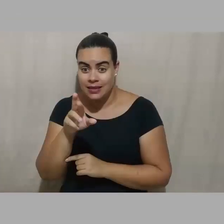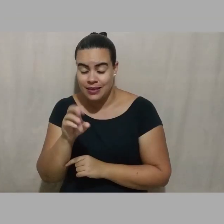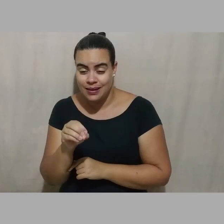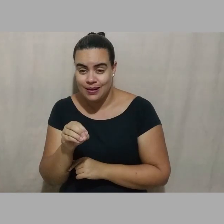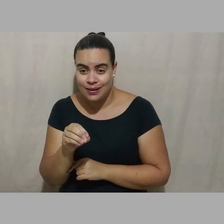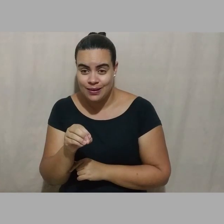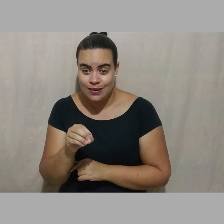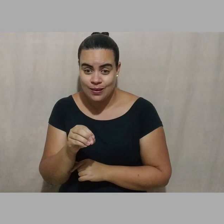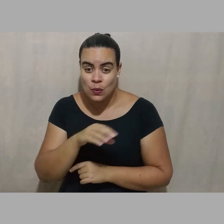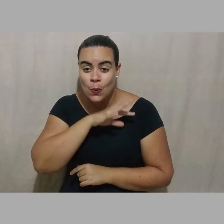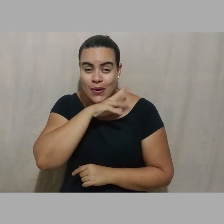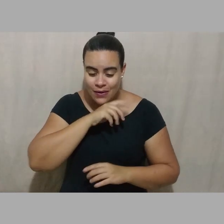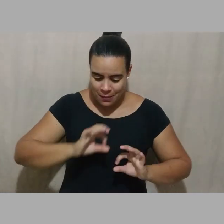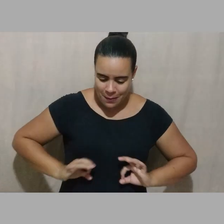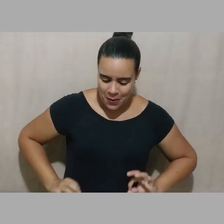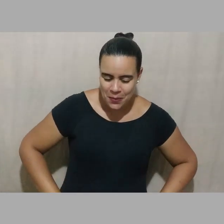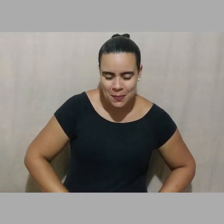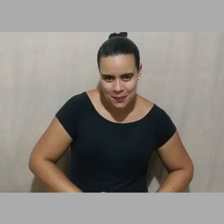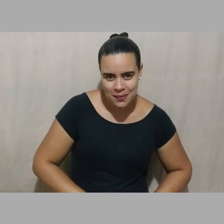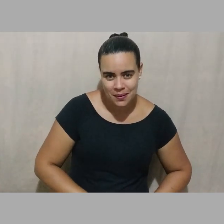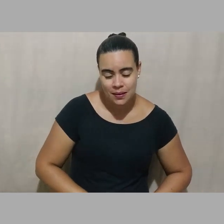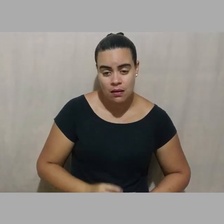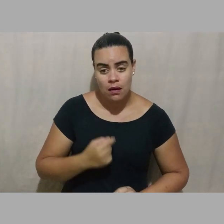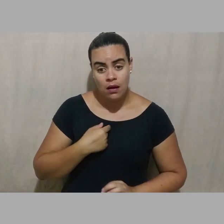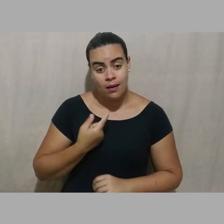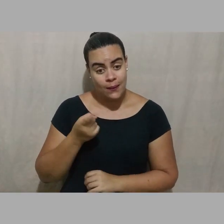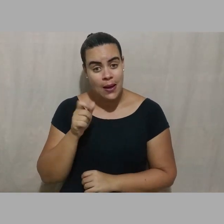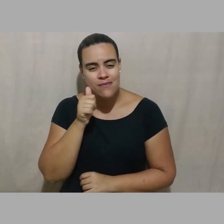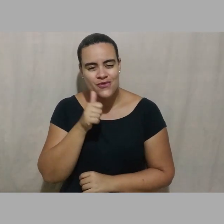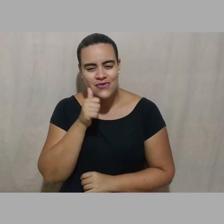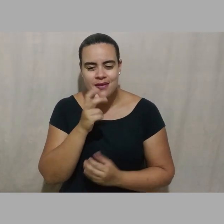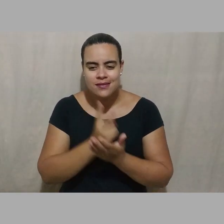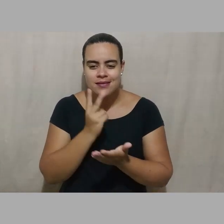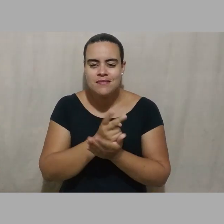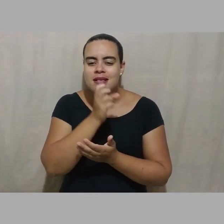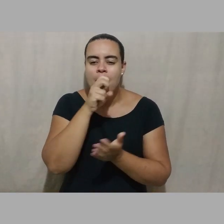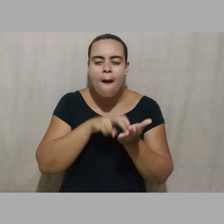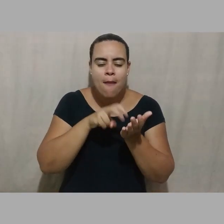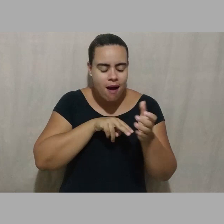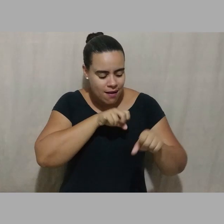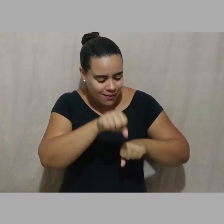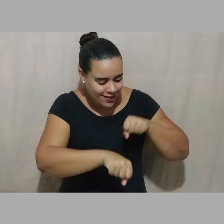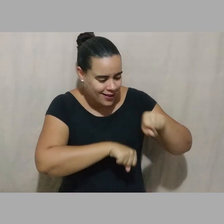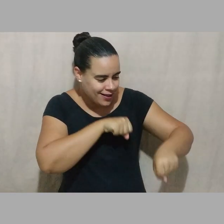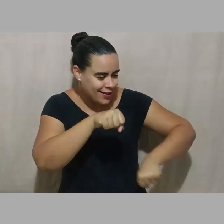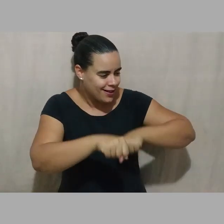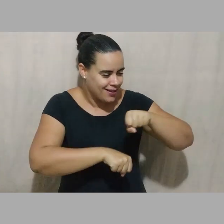Eu ainda fui aquela menina que dava voltas de triciclo no quintal dele todo sábado de manhã e parava sempre